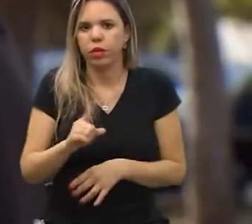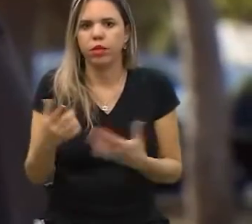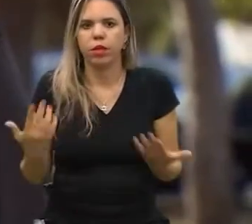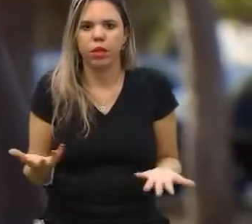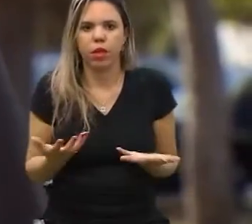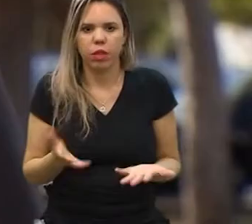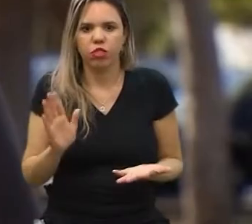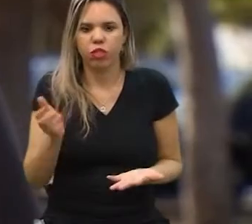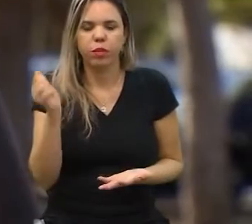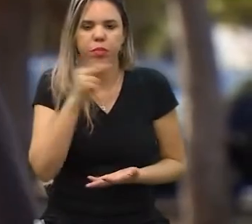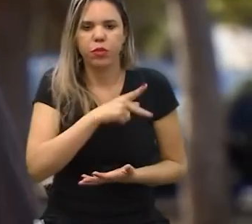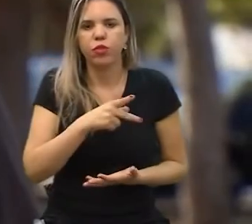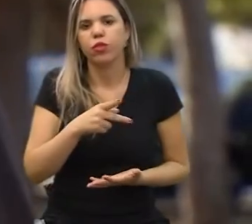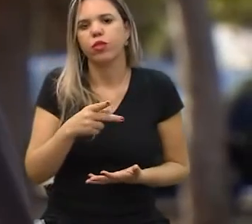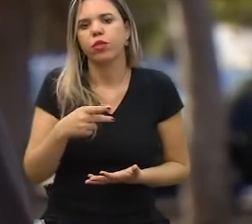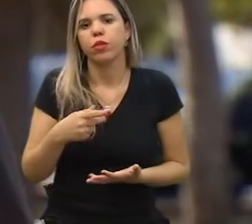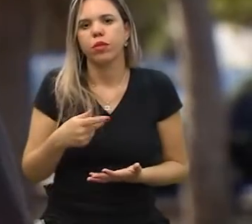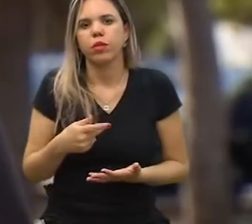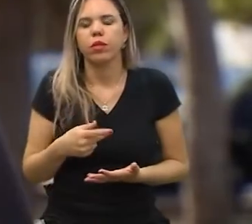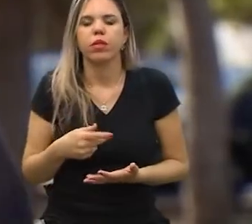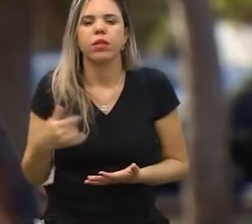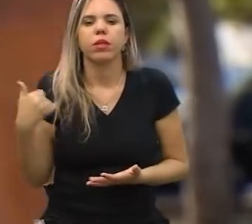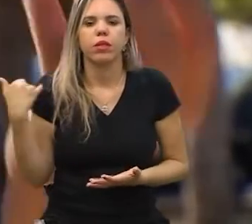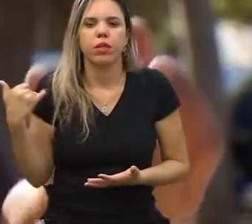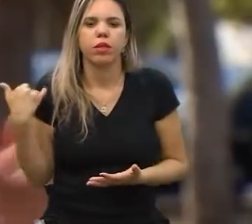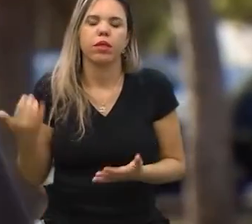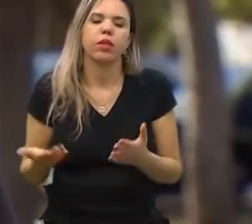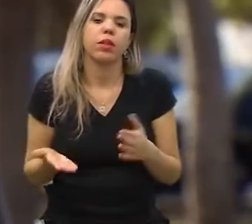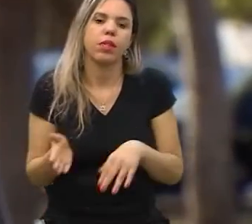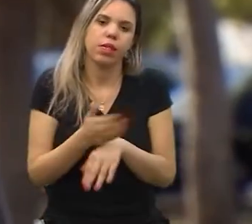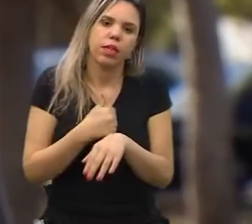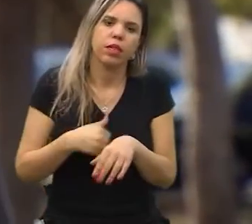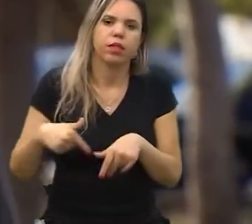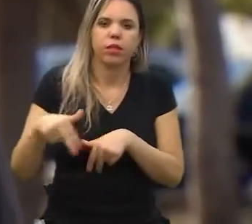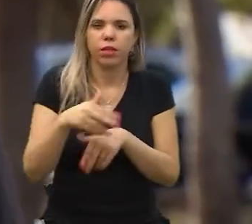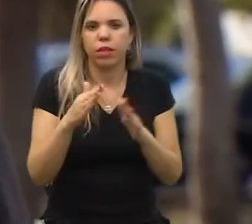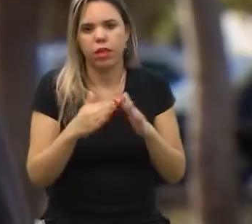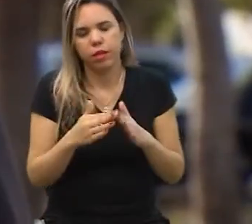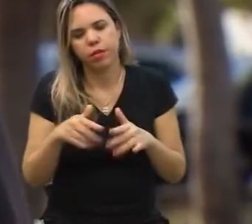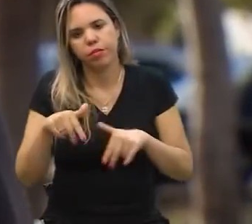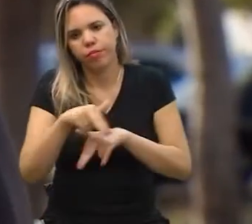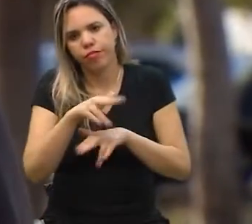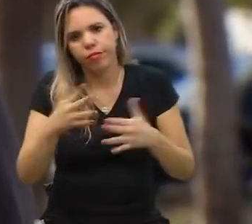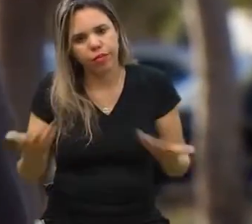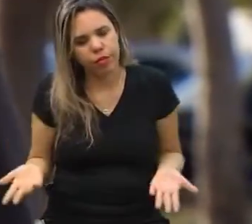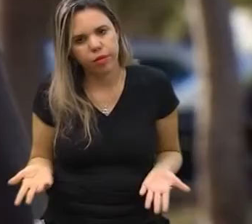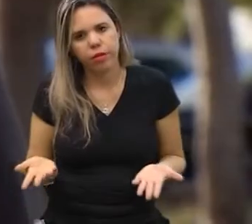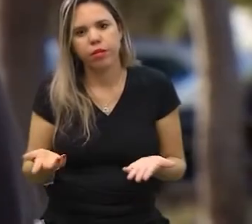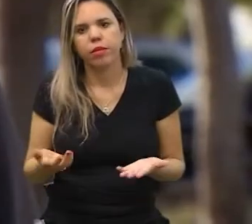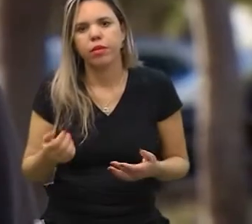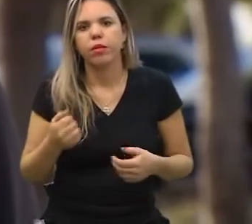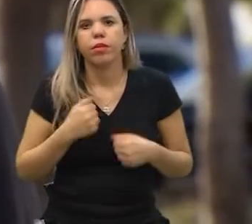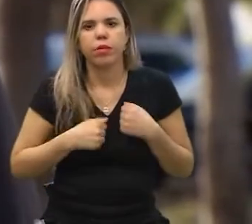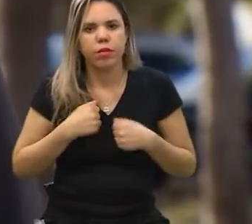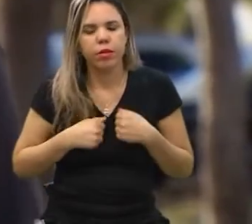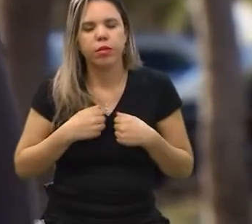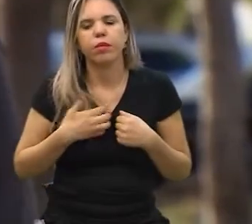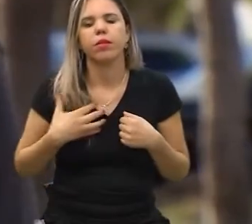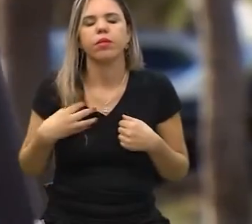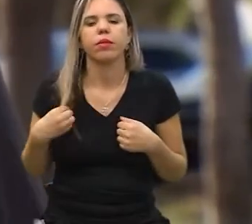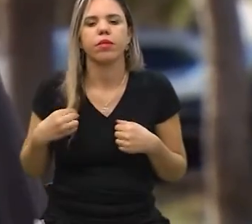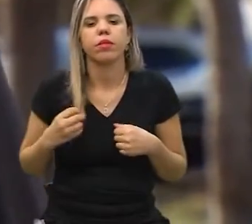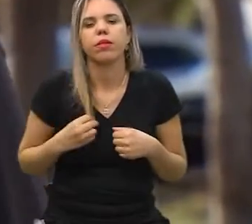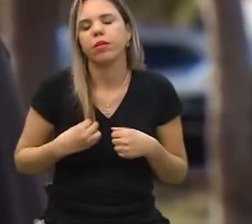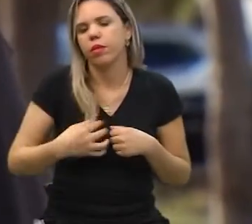a gente já é aposentado, a gente tenta sair mais cedo de casa para caminhar. E banhos, né,